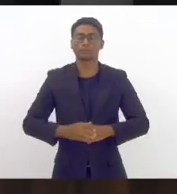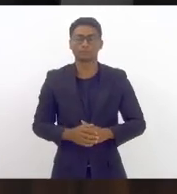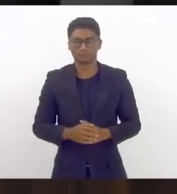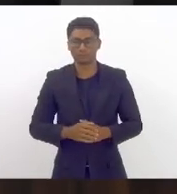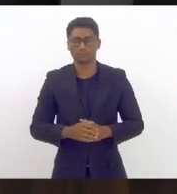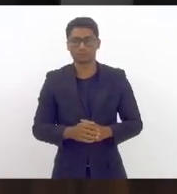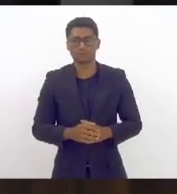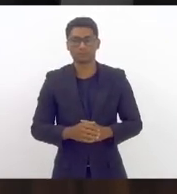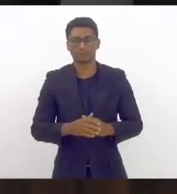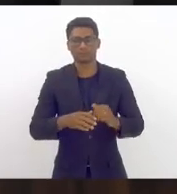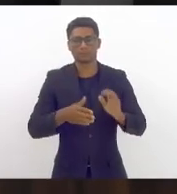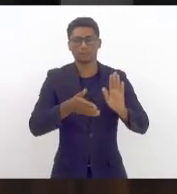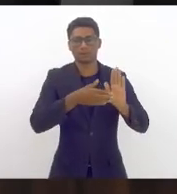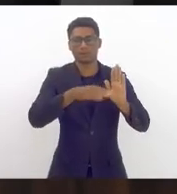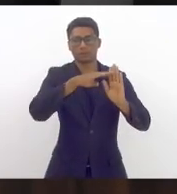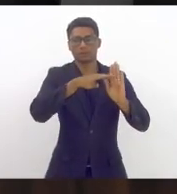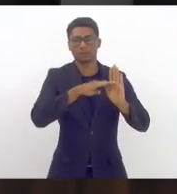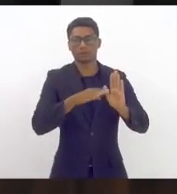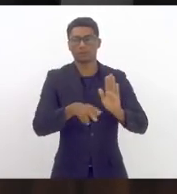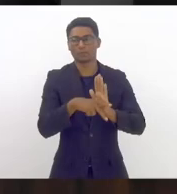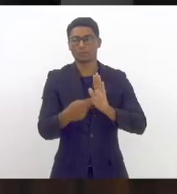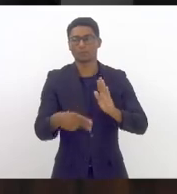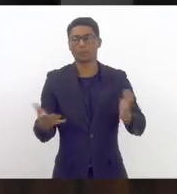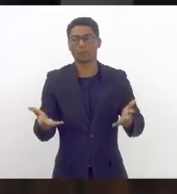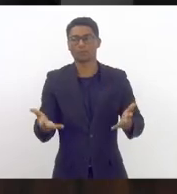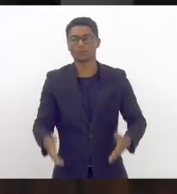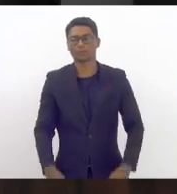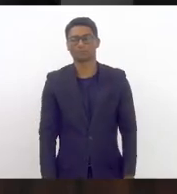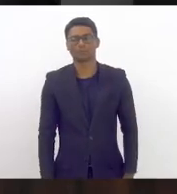a ordem do dia